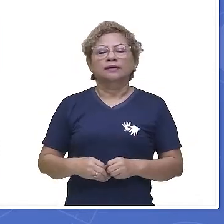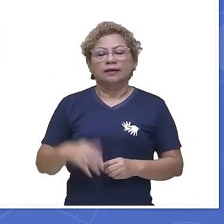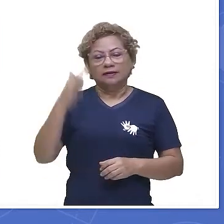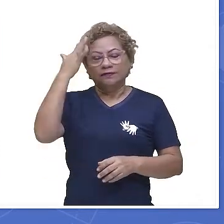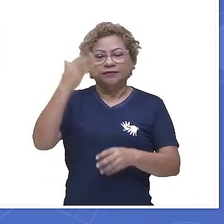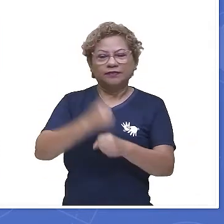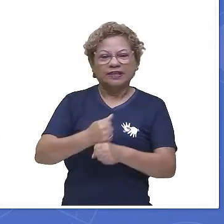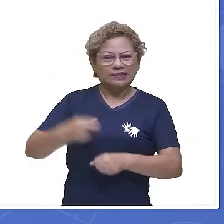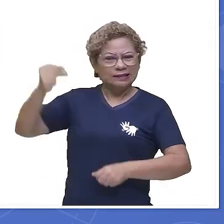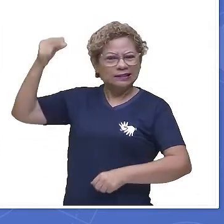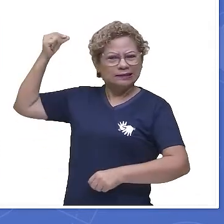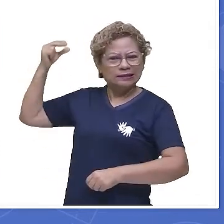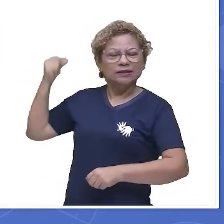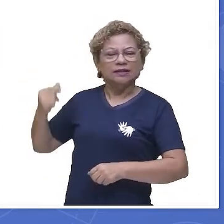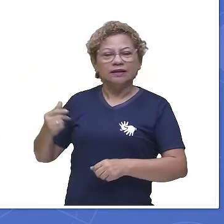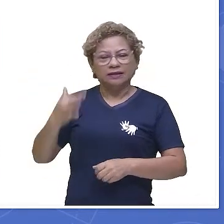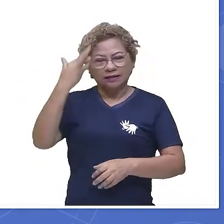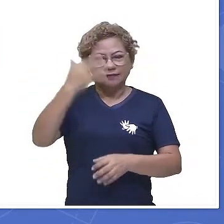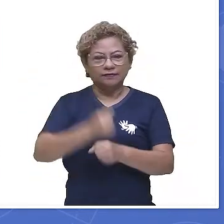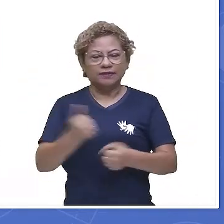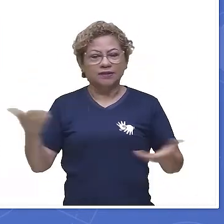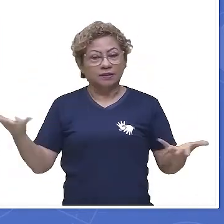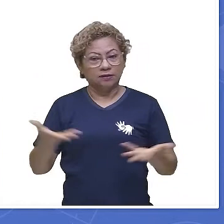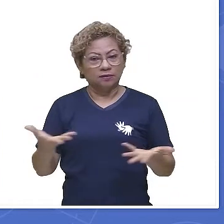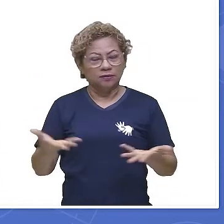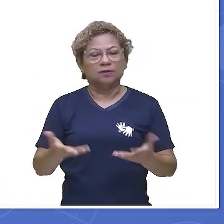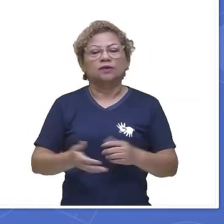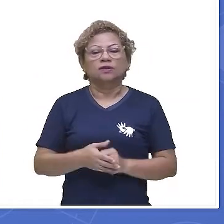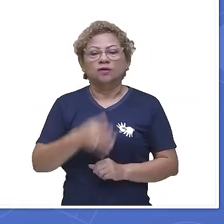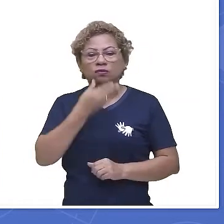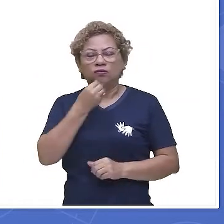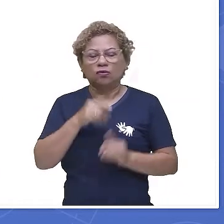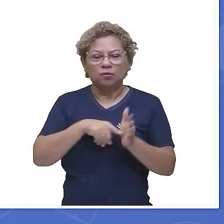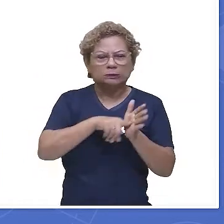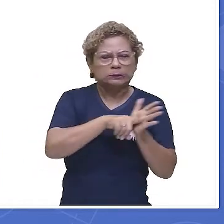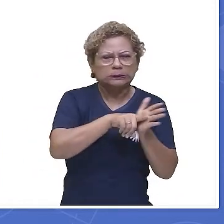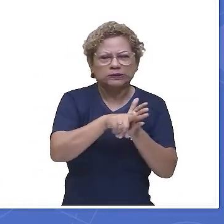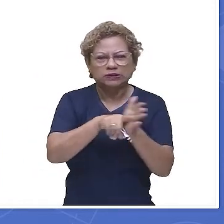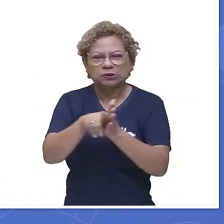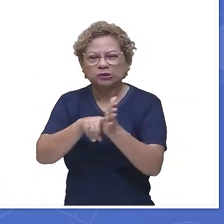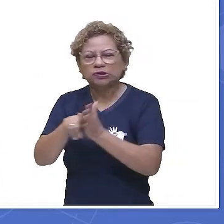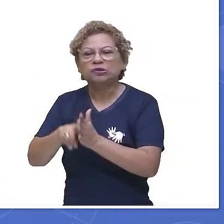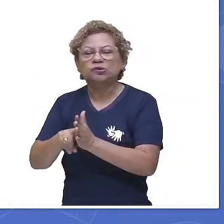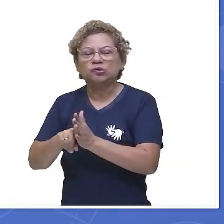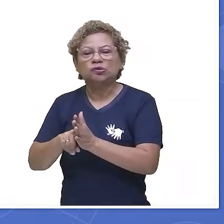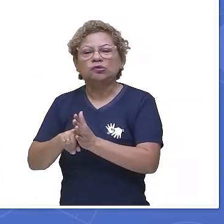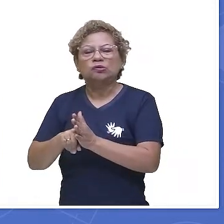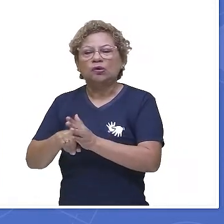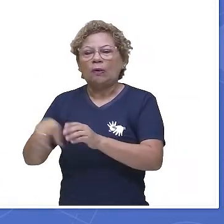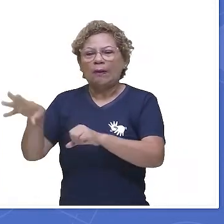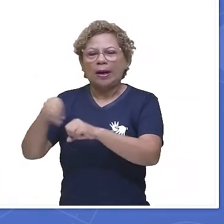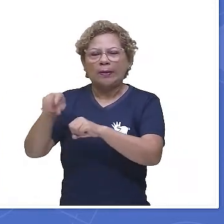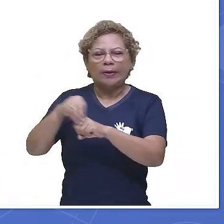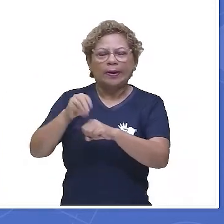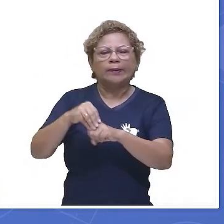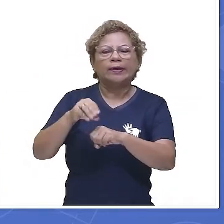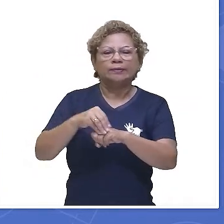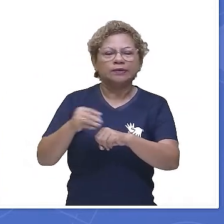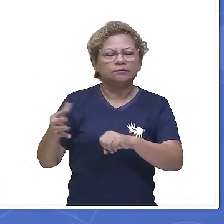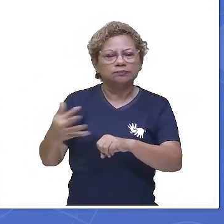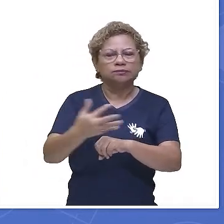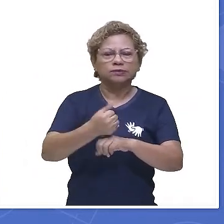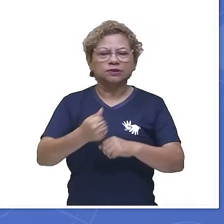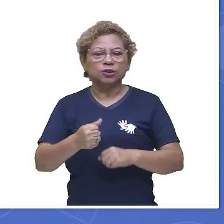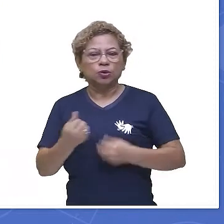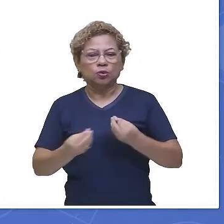física moderna, o homem fez diversas descobertas relevantes para a ciência, a indústria, a geração de energias e o avanço